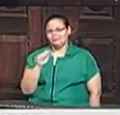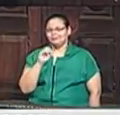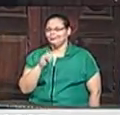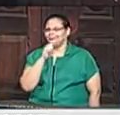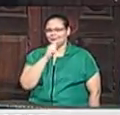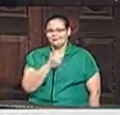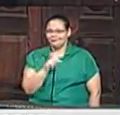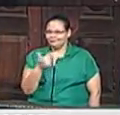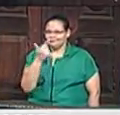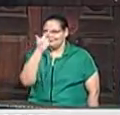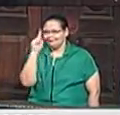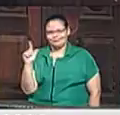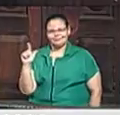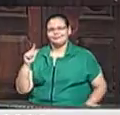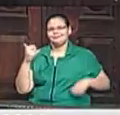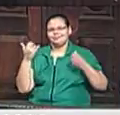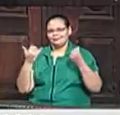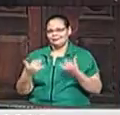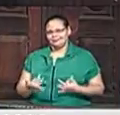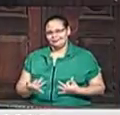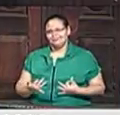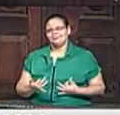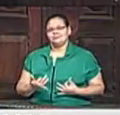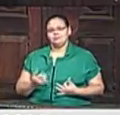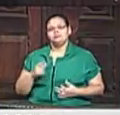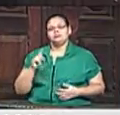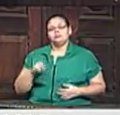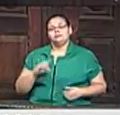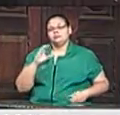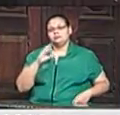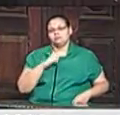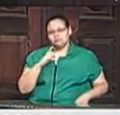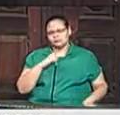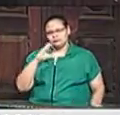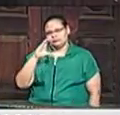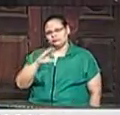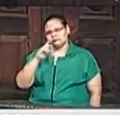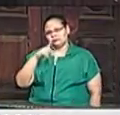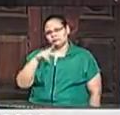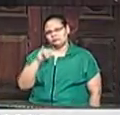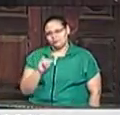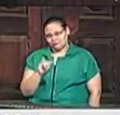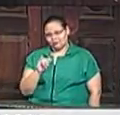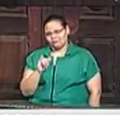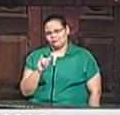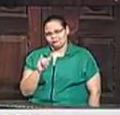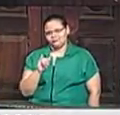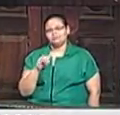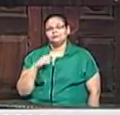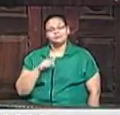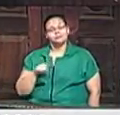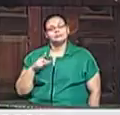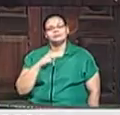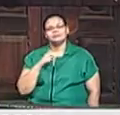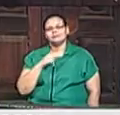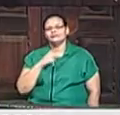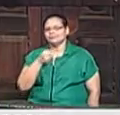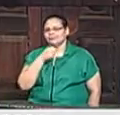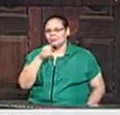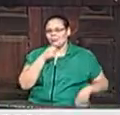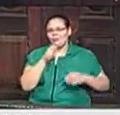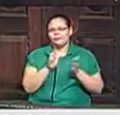outra justificativa para que esta CPI fosse implantada, temos essa